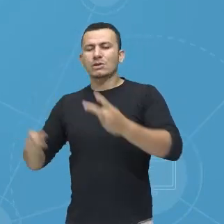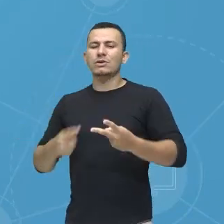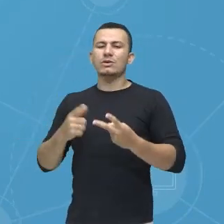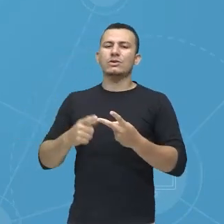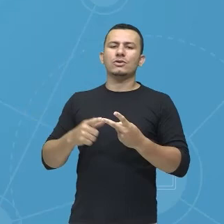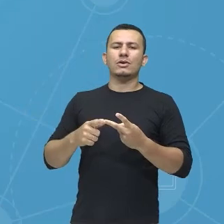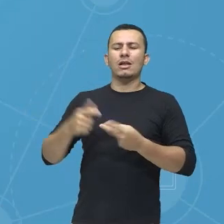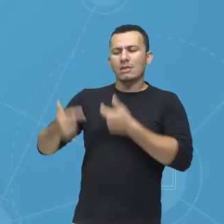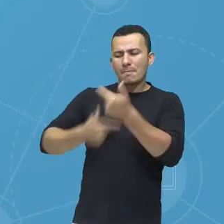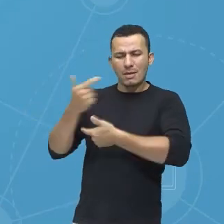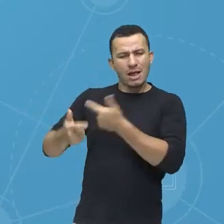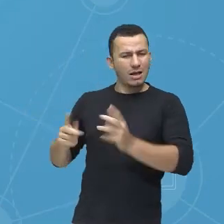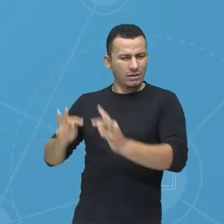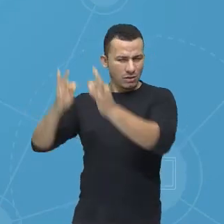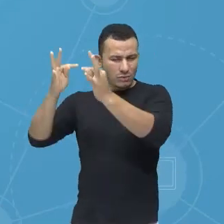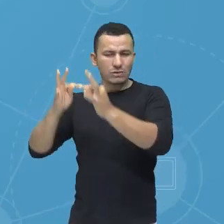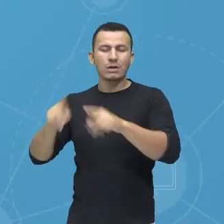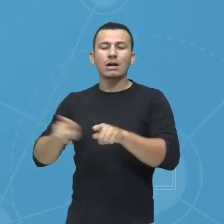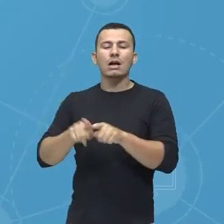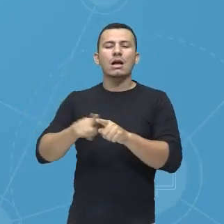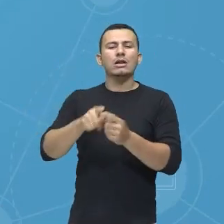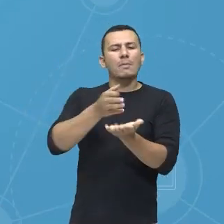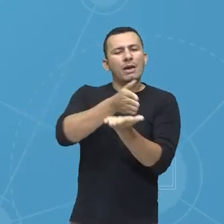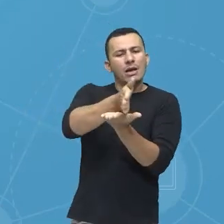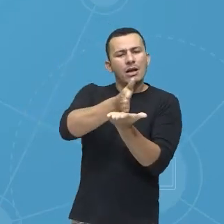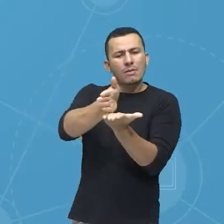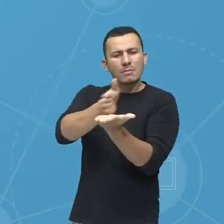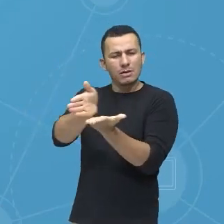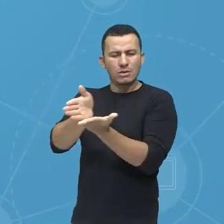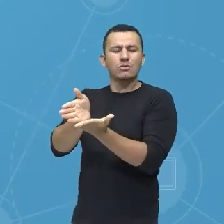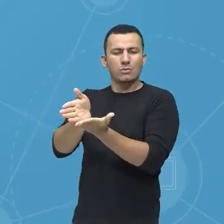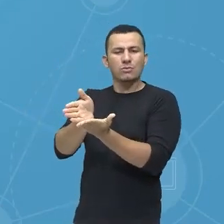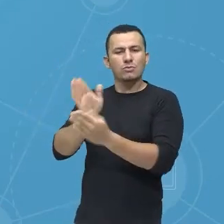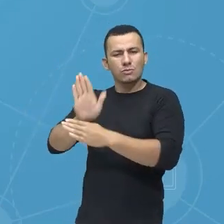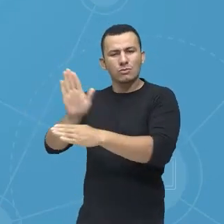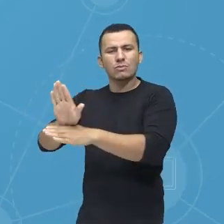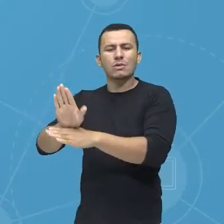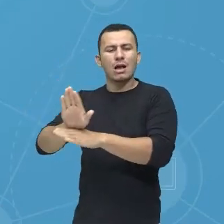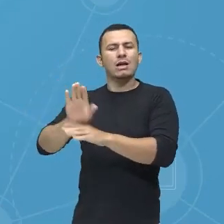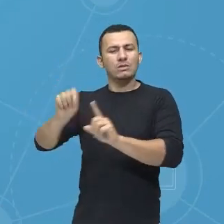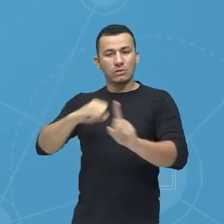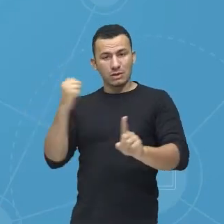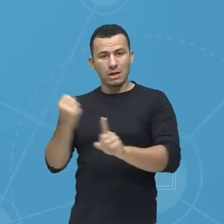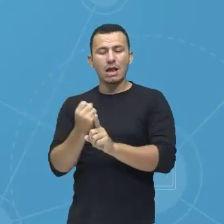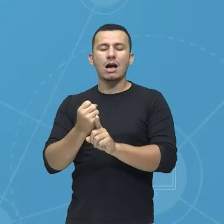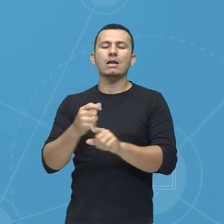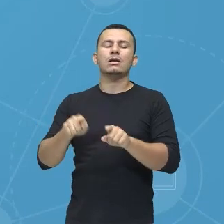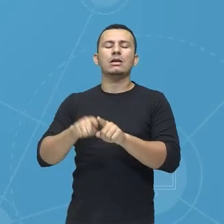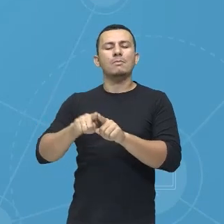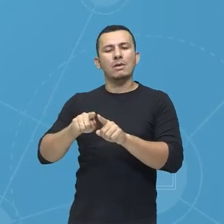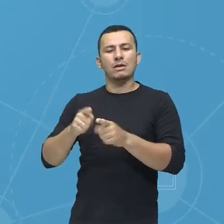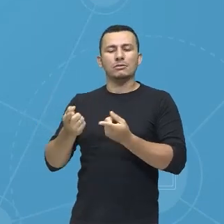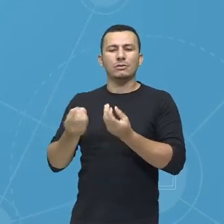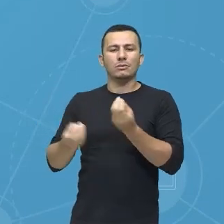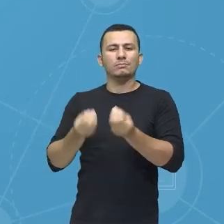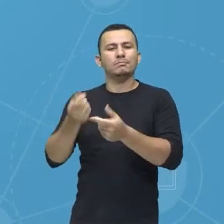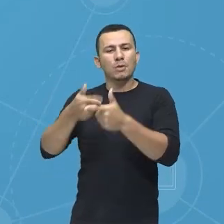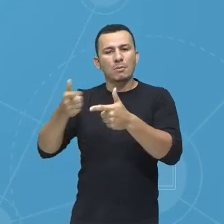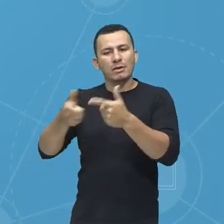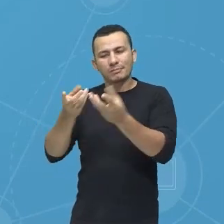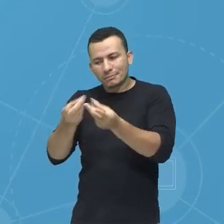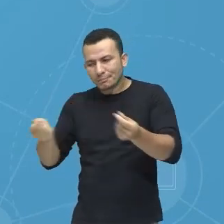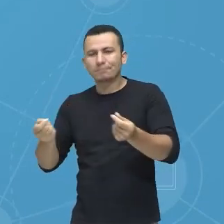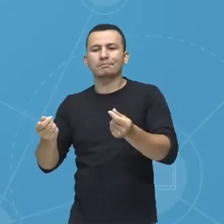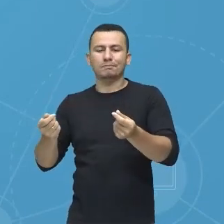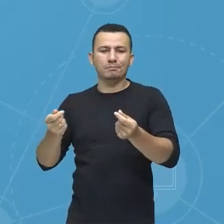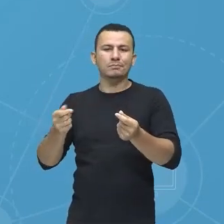tecnologia, criar novos caminhos para as populações, criar novas soluções para a problemática diária